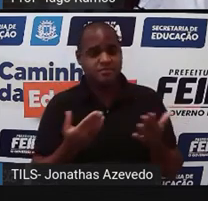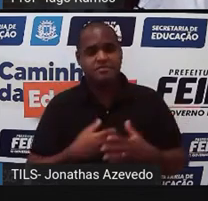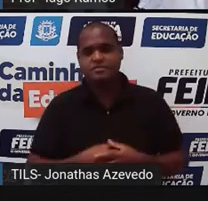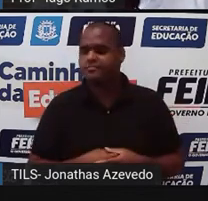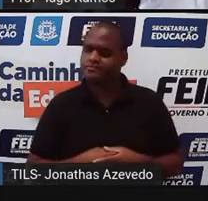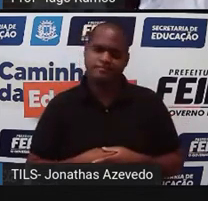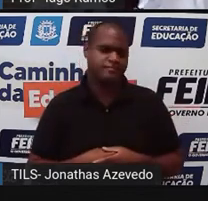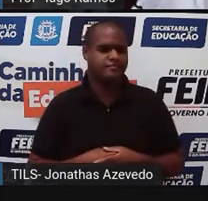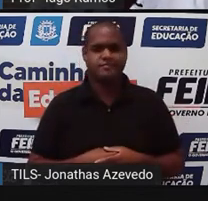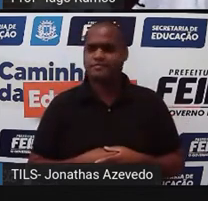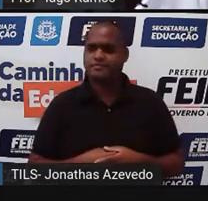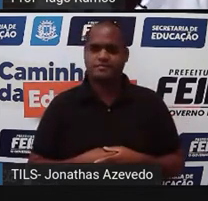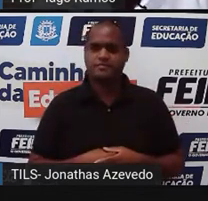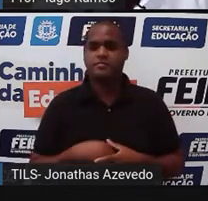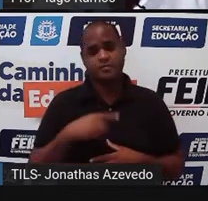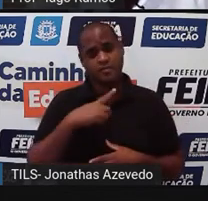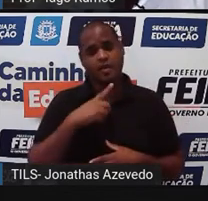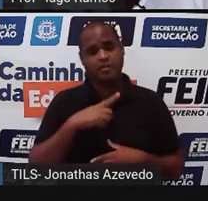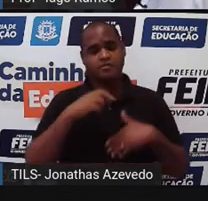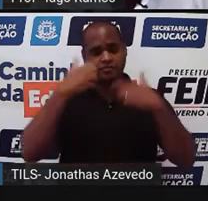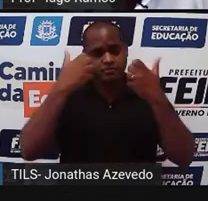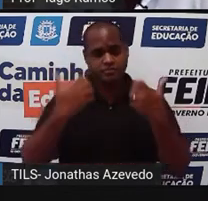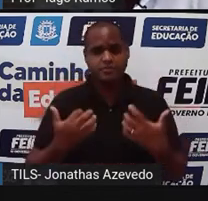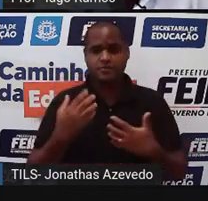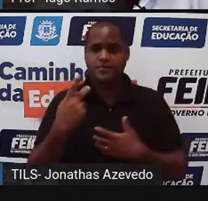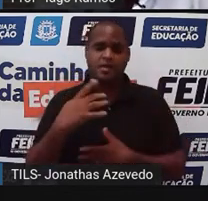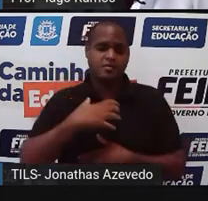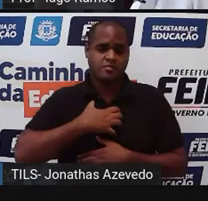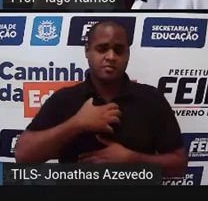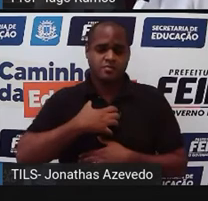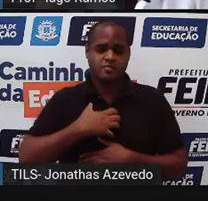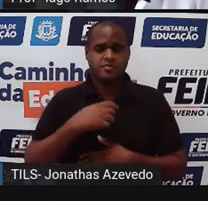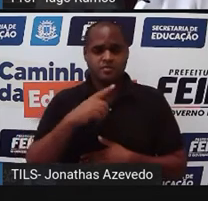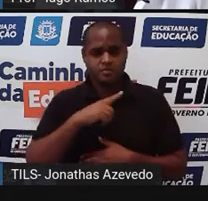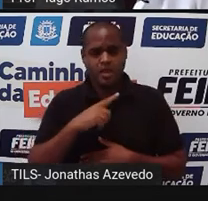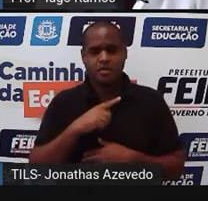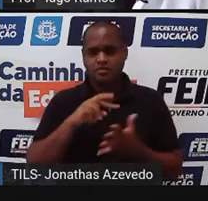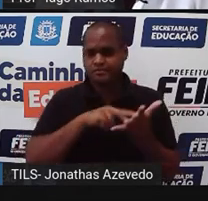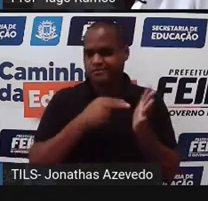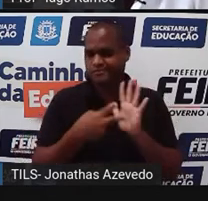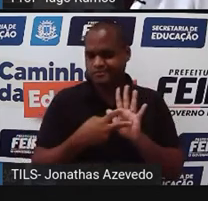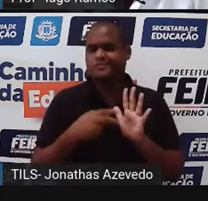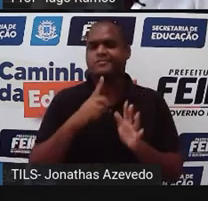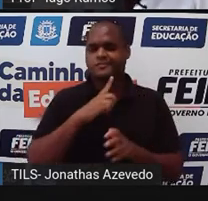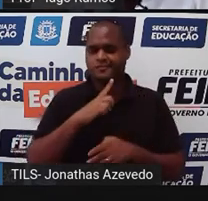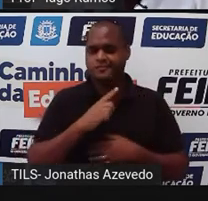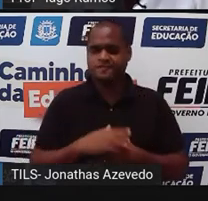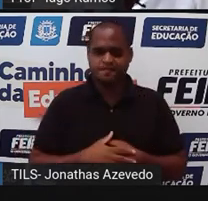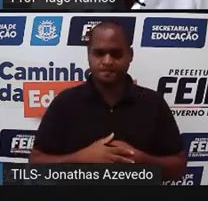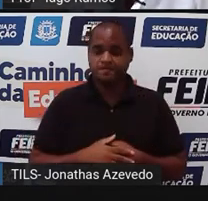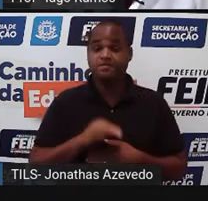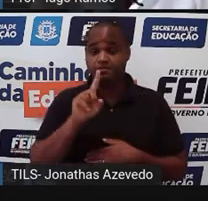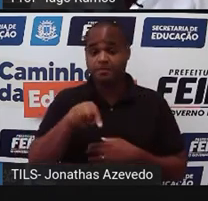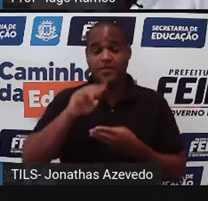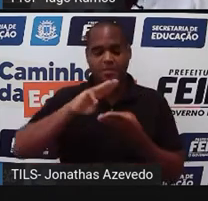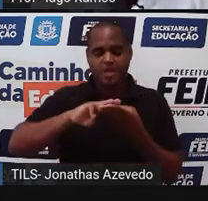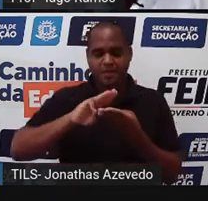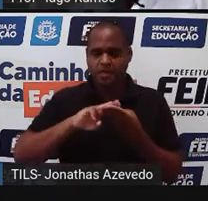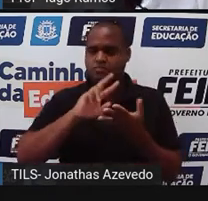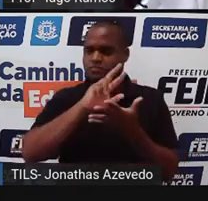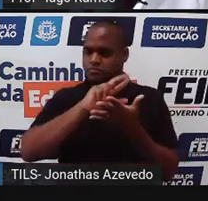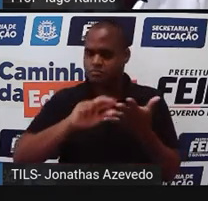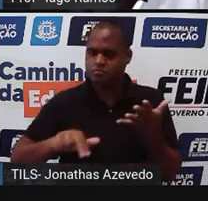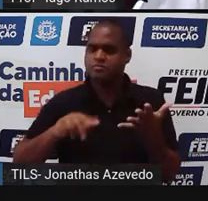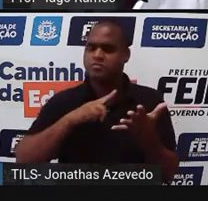e não tem uma explicação Tenho sentido tem um significado na matemática as